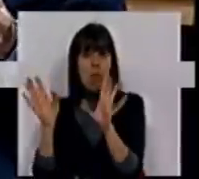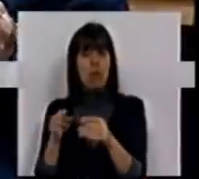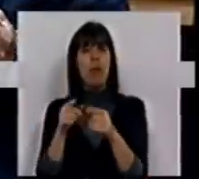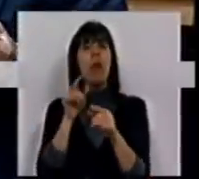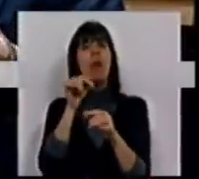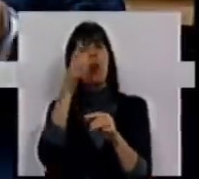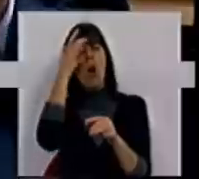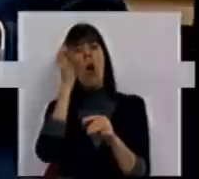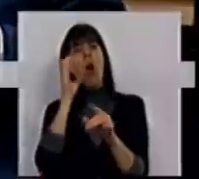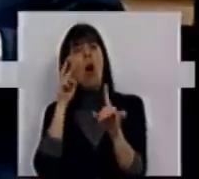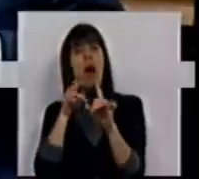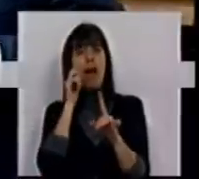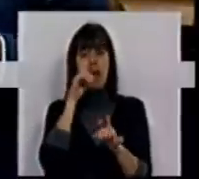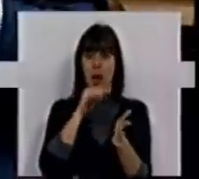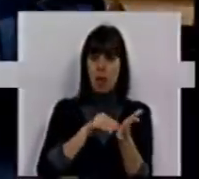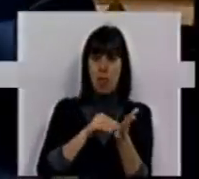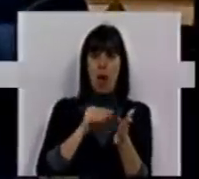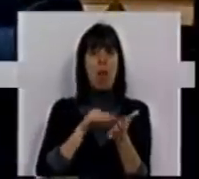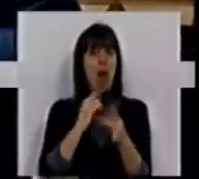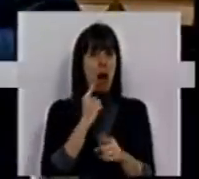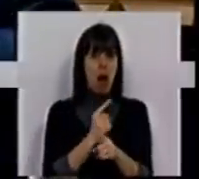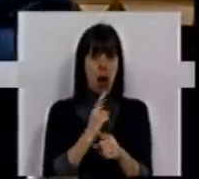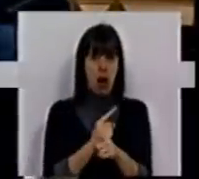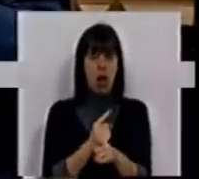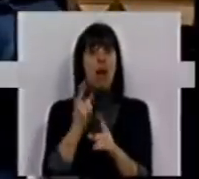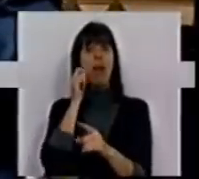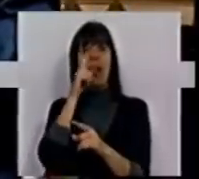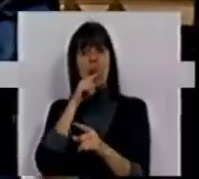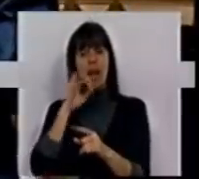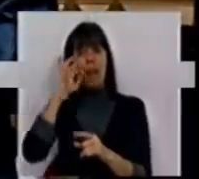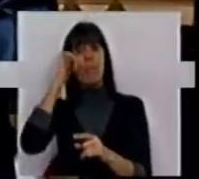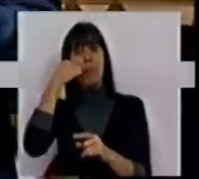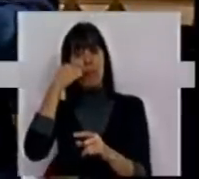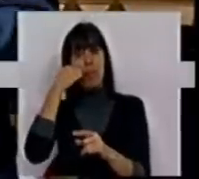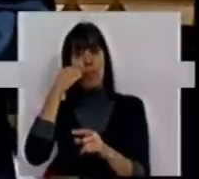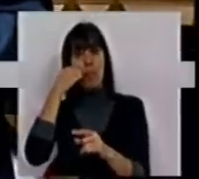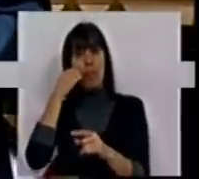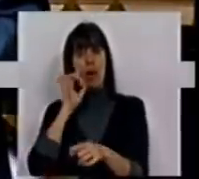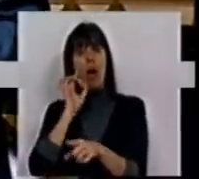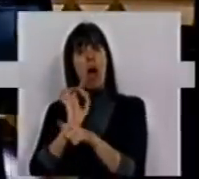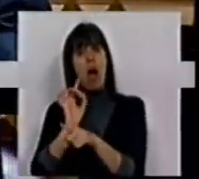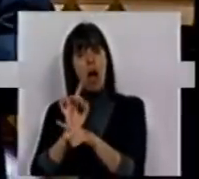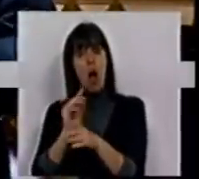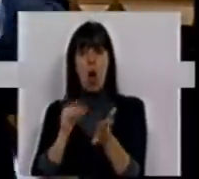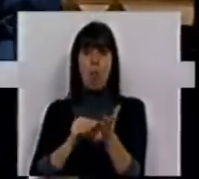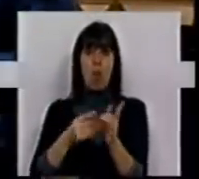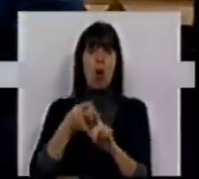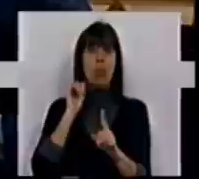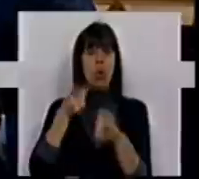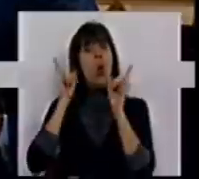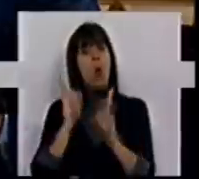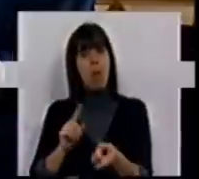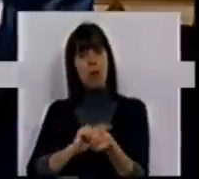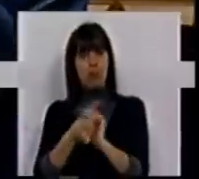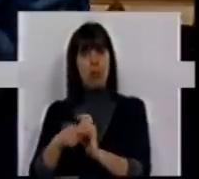é quem era pobre, pobre ficou, e quem se lixou foram aqueles que, não sendo pobres, passaram